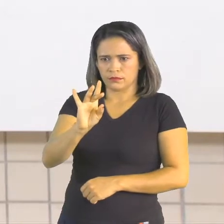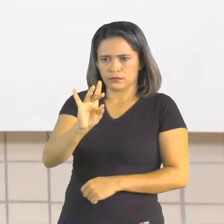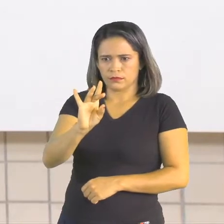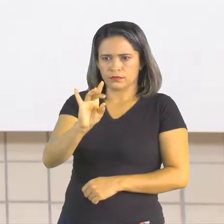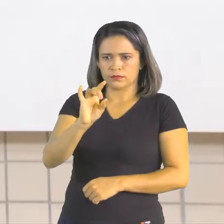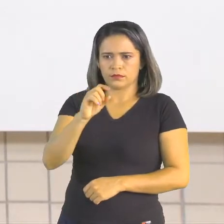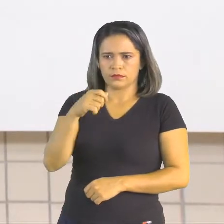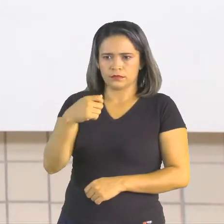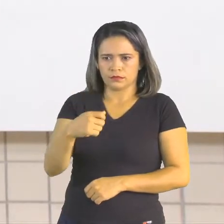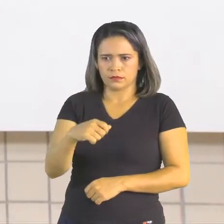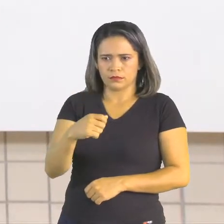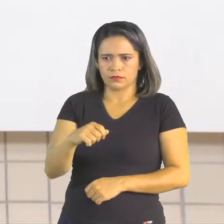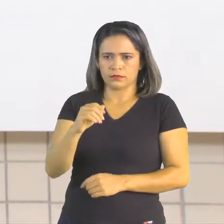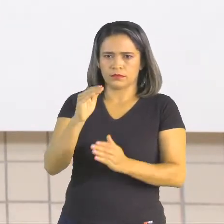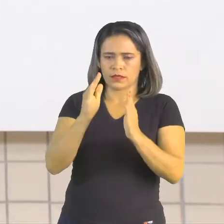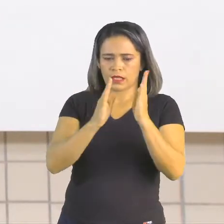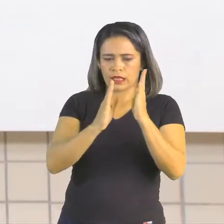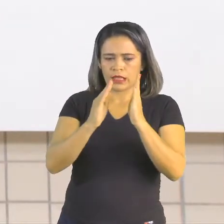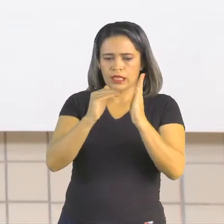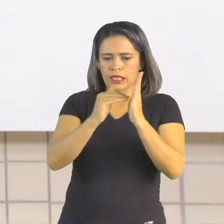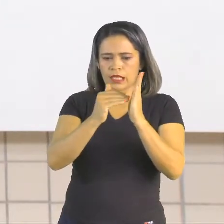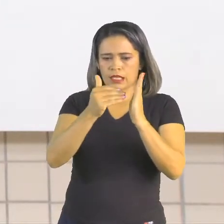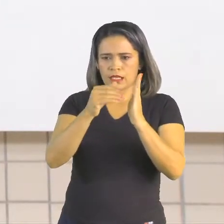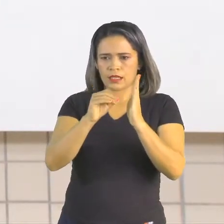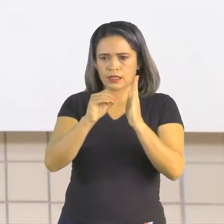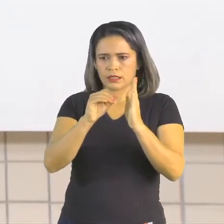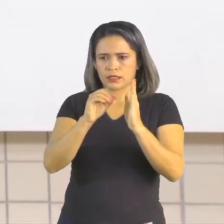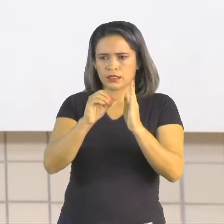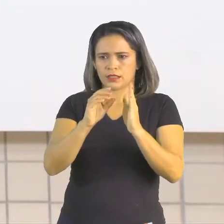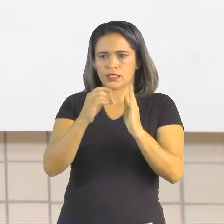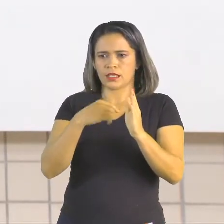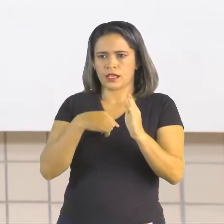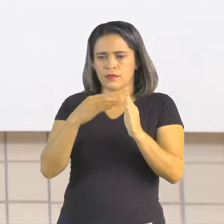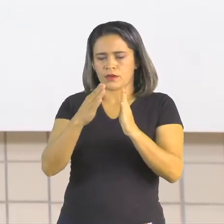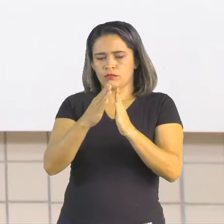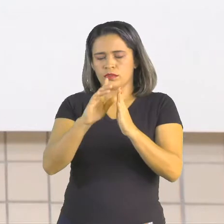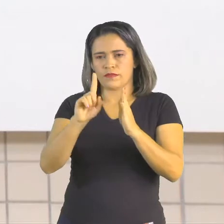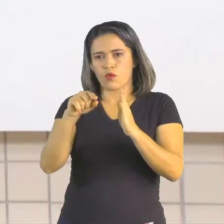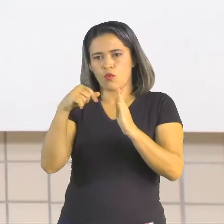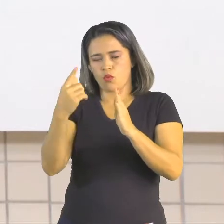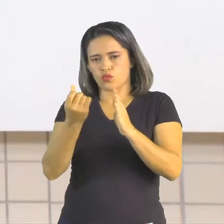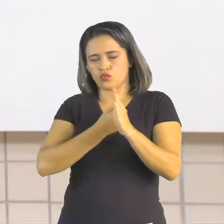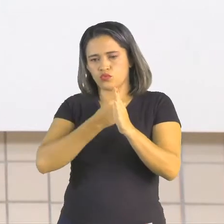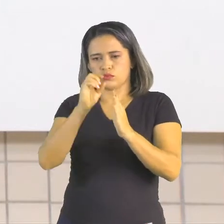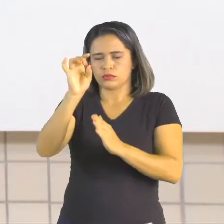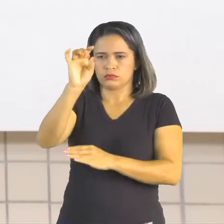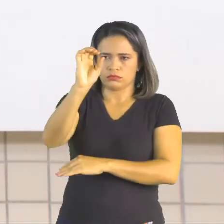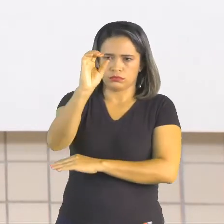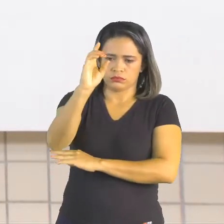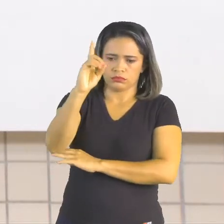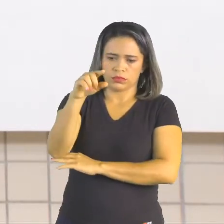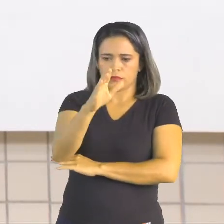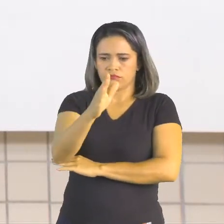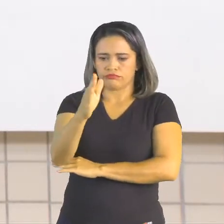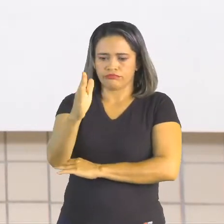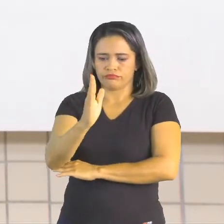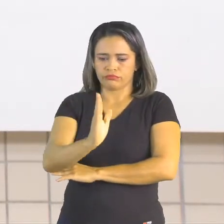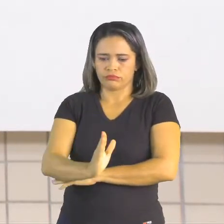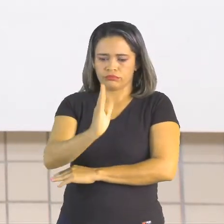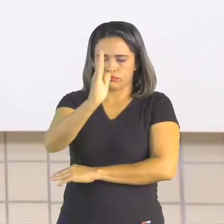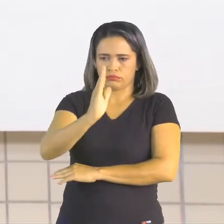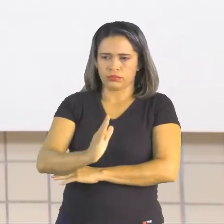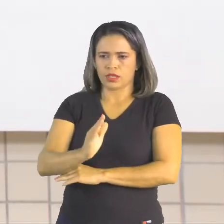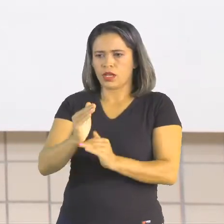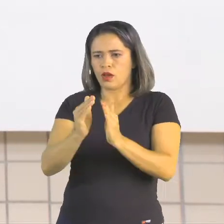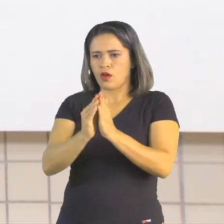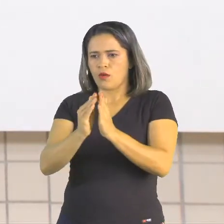até 10. Então, caso a minha soma ultrapasse 10, esse valor eu vou